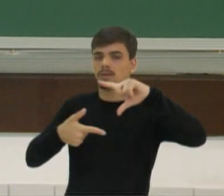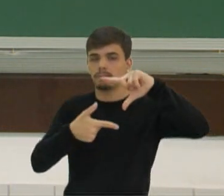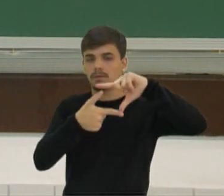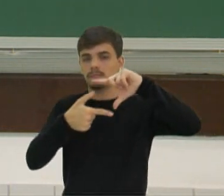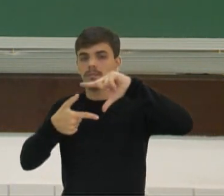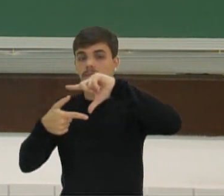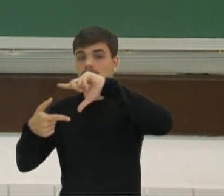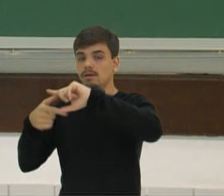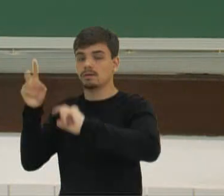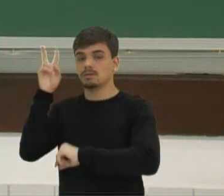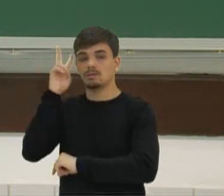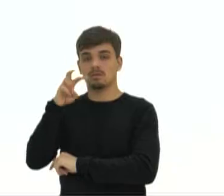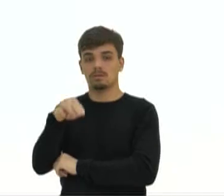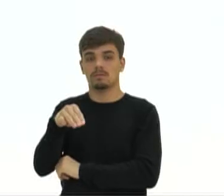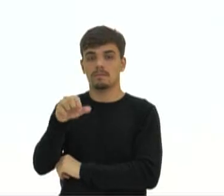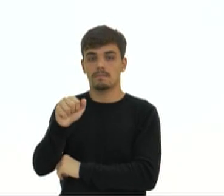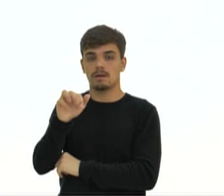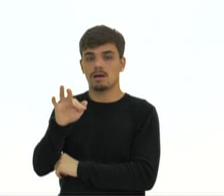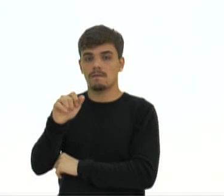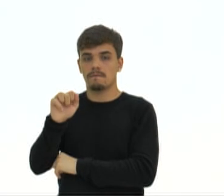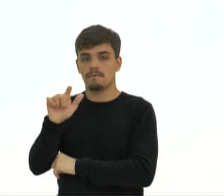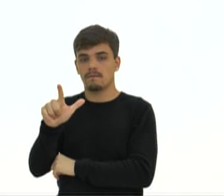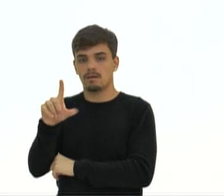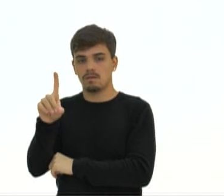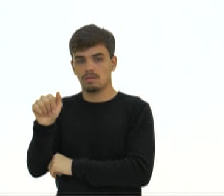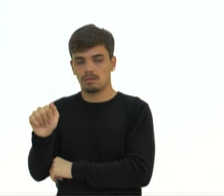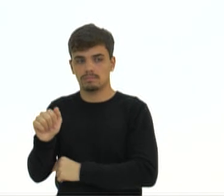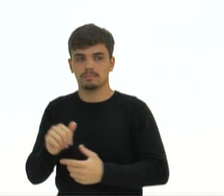de Mafalda, nesses quadrinhos.